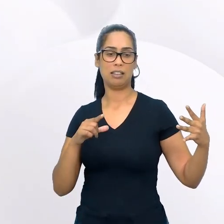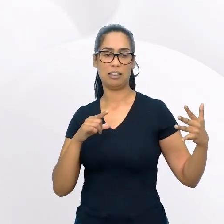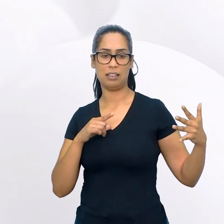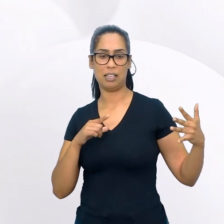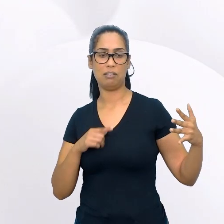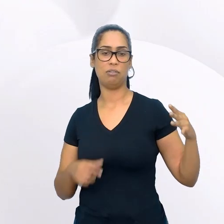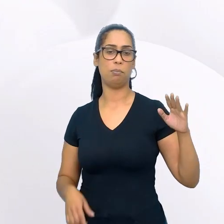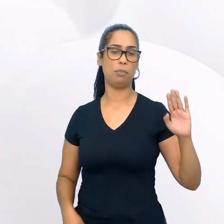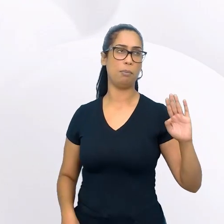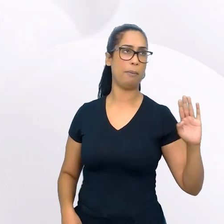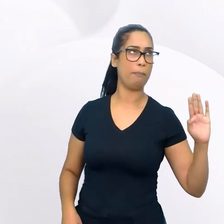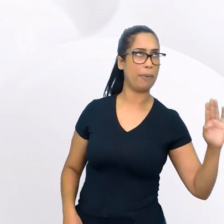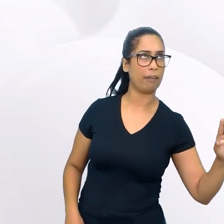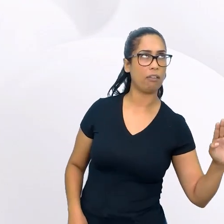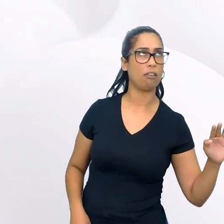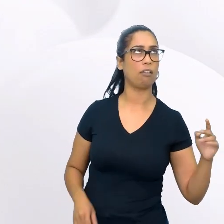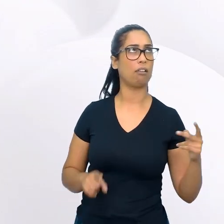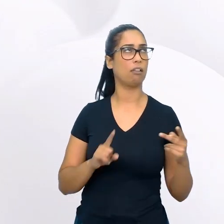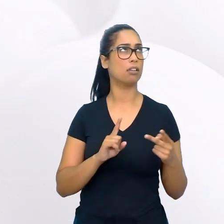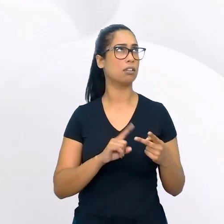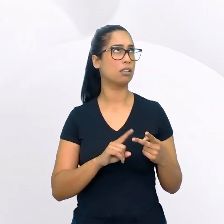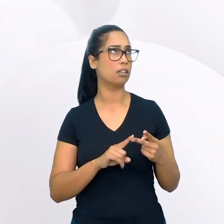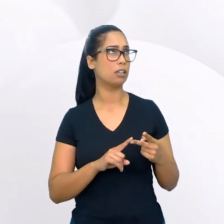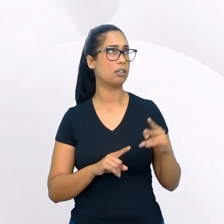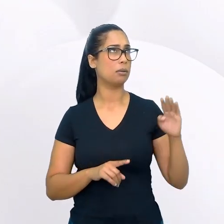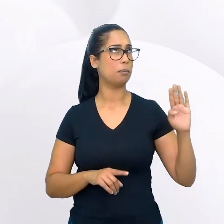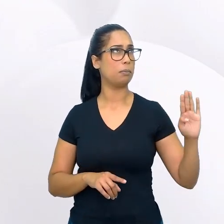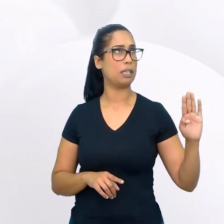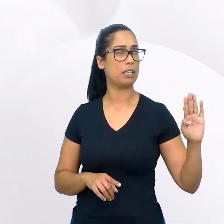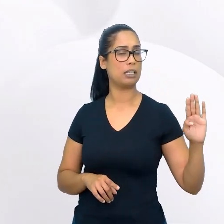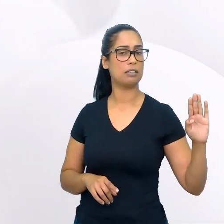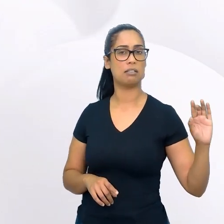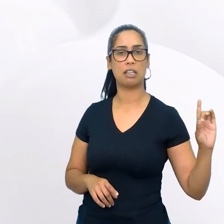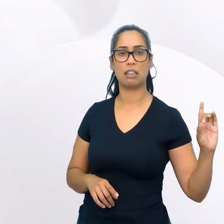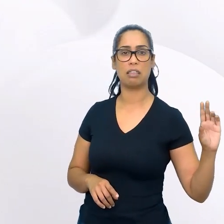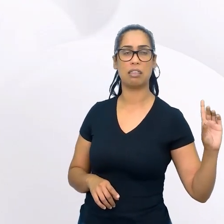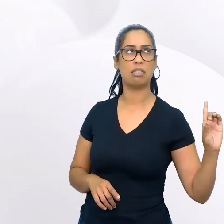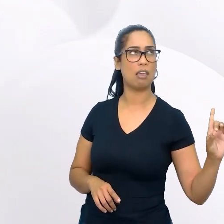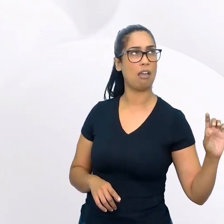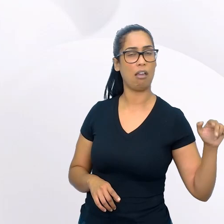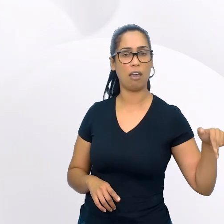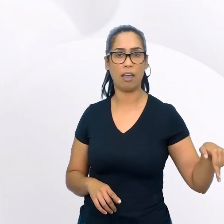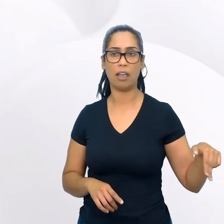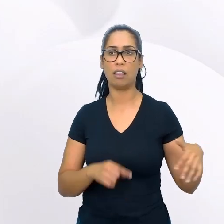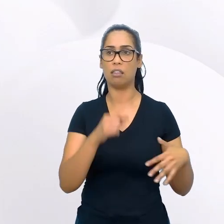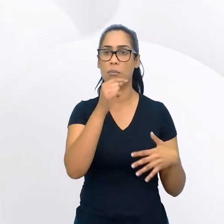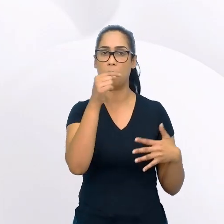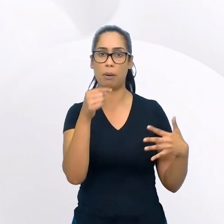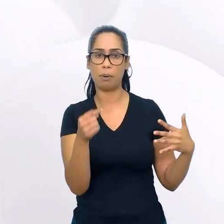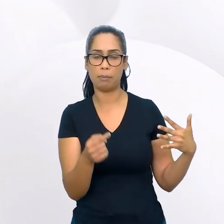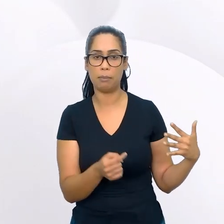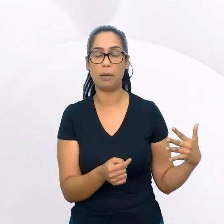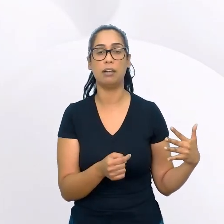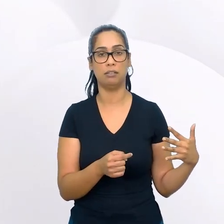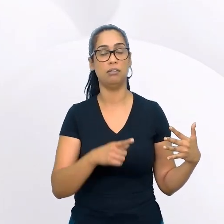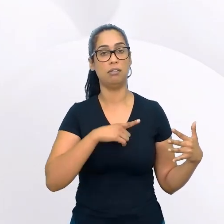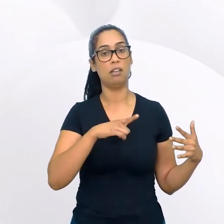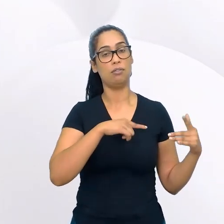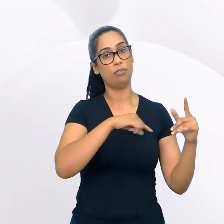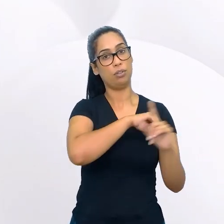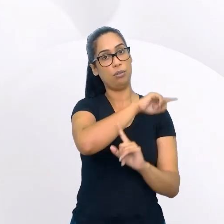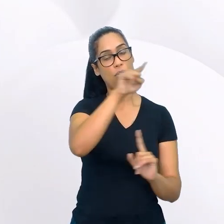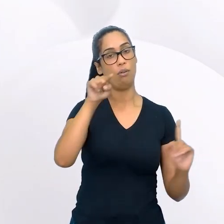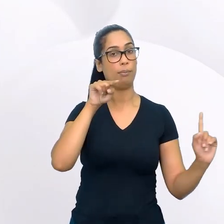LDB ainda trazia se focava se focava o ensino a partir dos objetivos